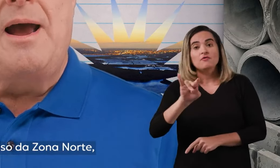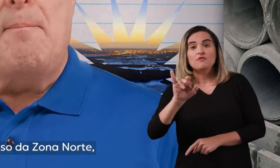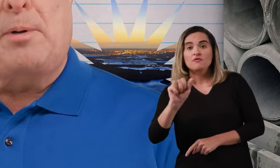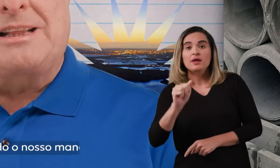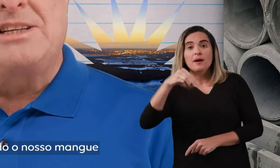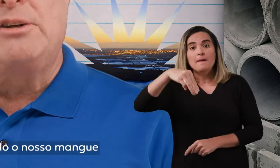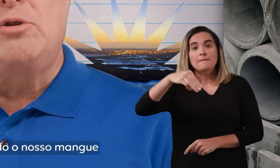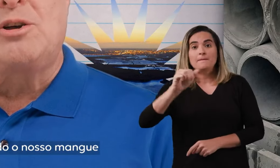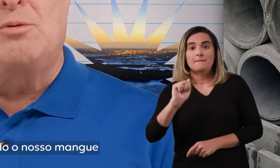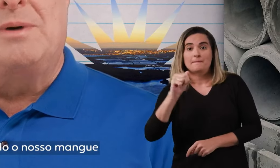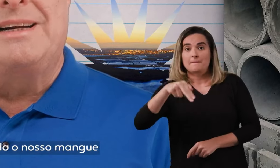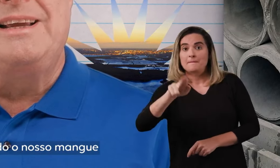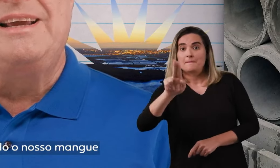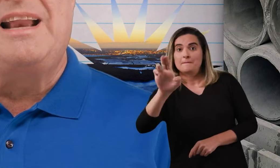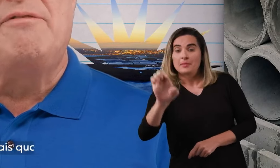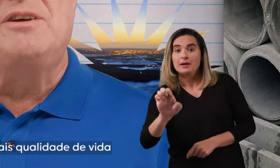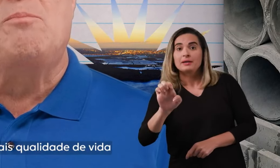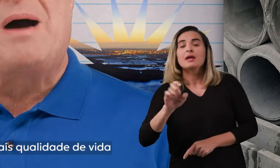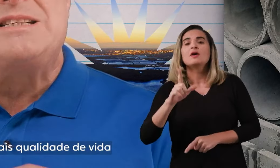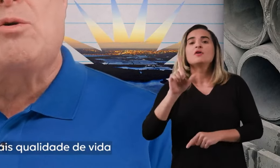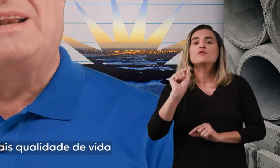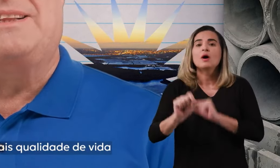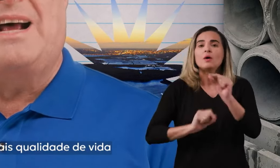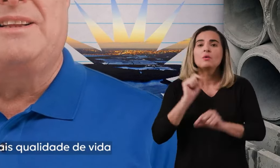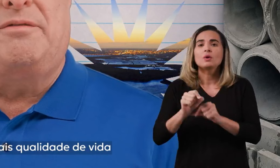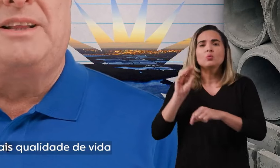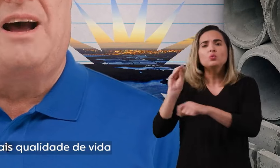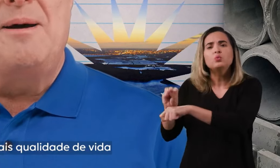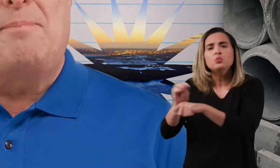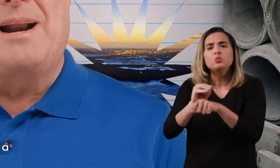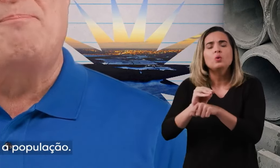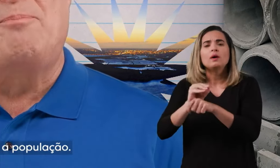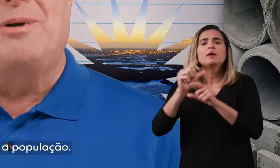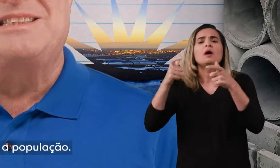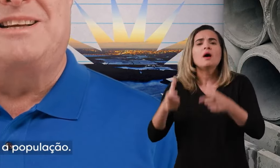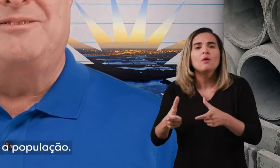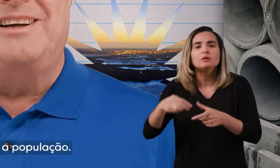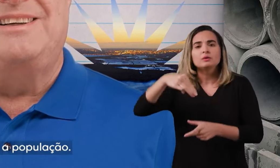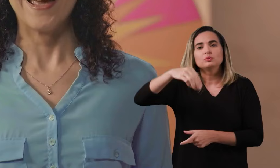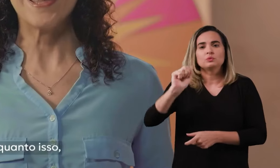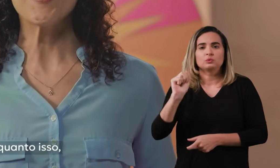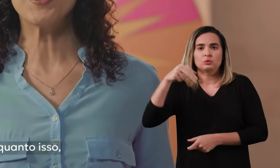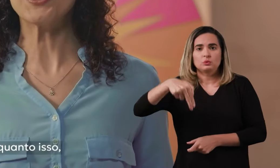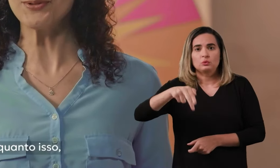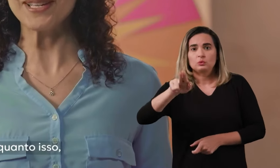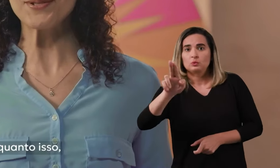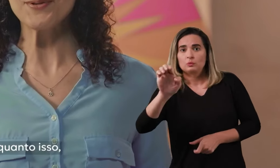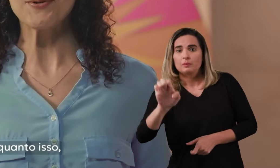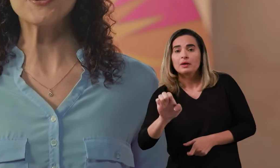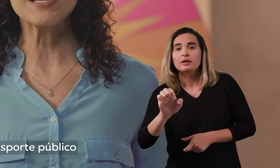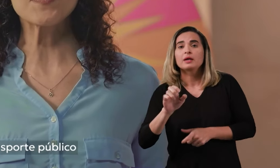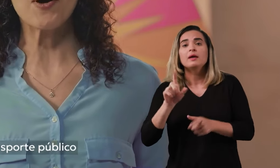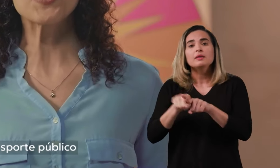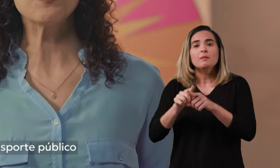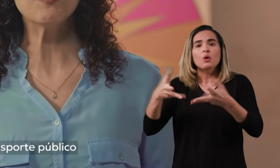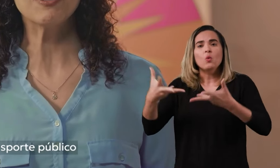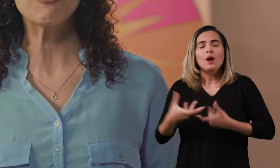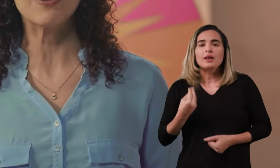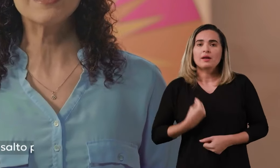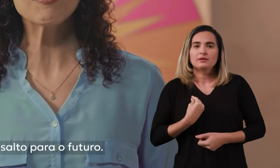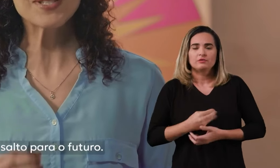Norte, protegendo nosso mangue e levando mais qualidade de vida para a população. Enquanto isso, o